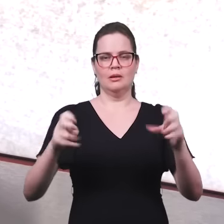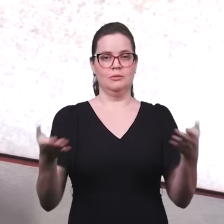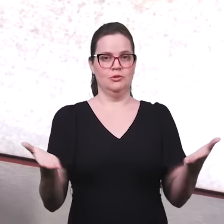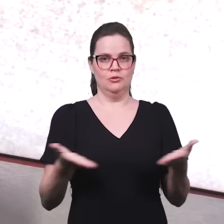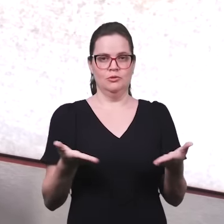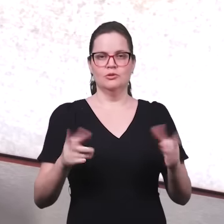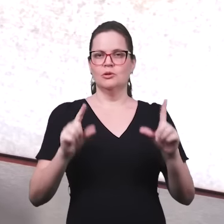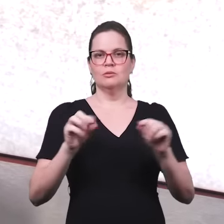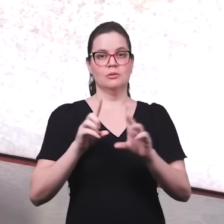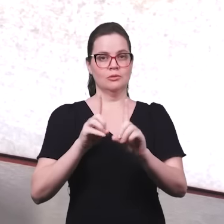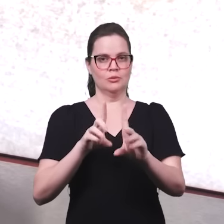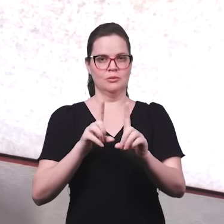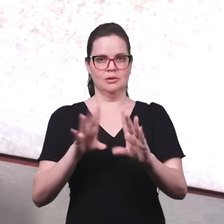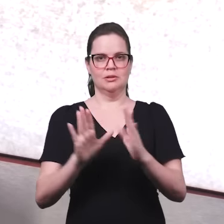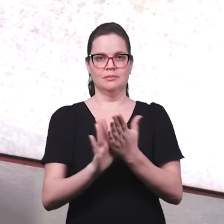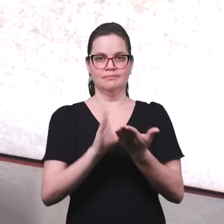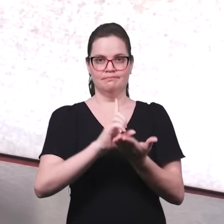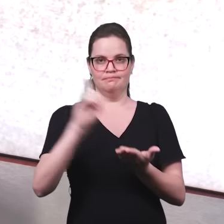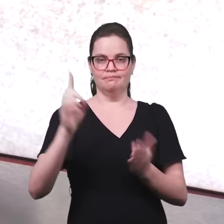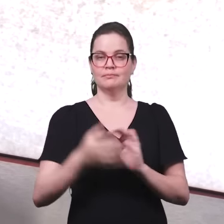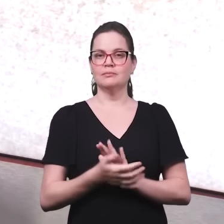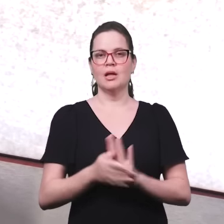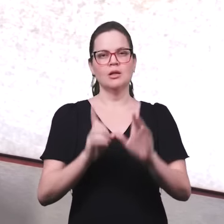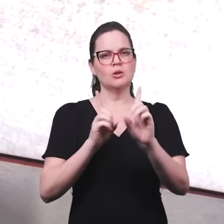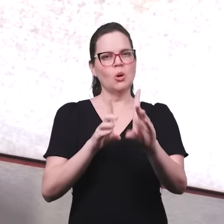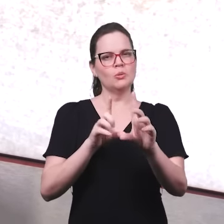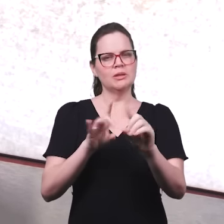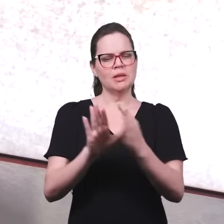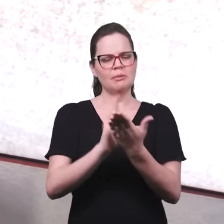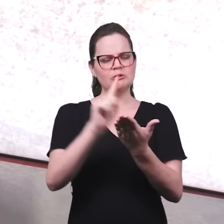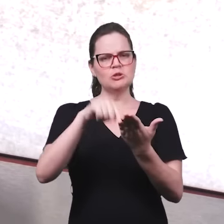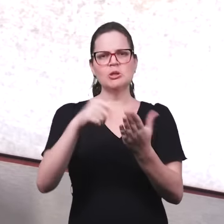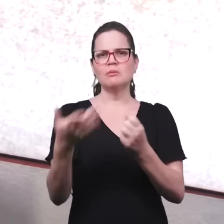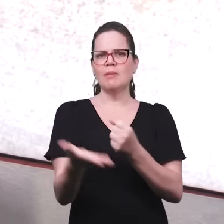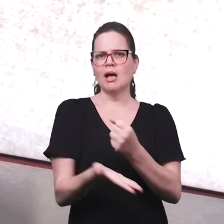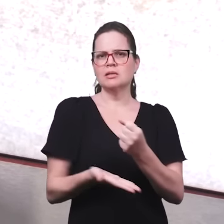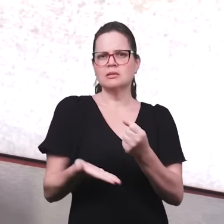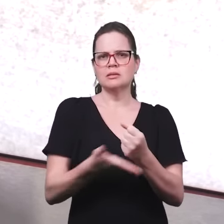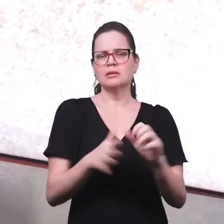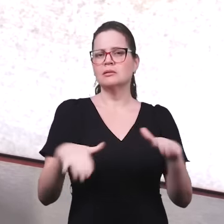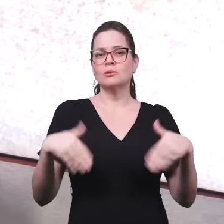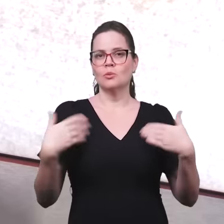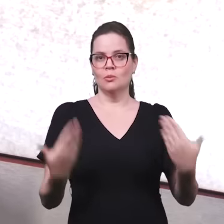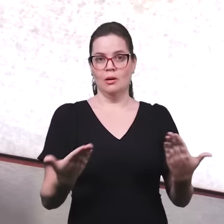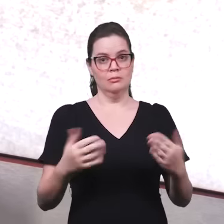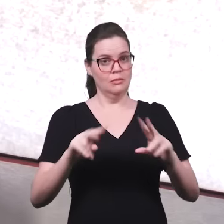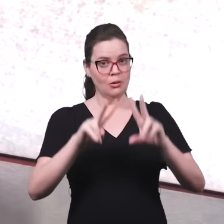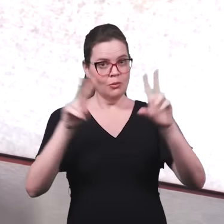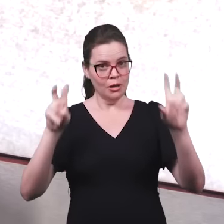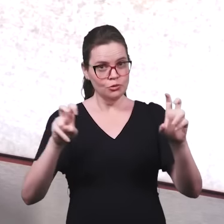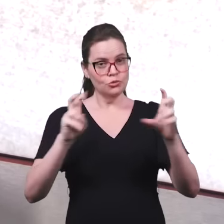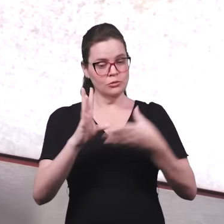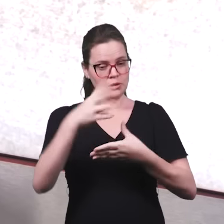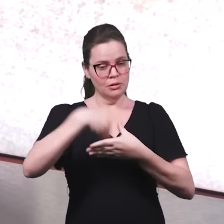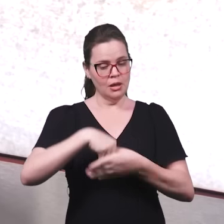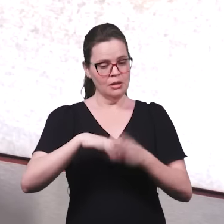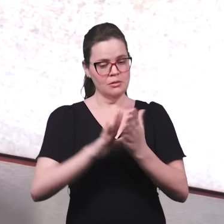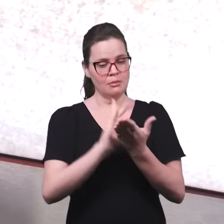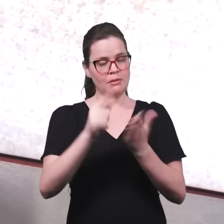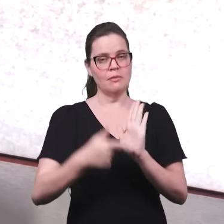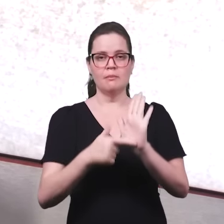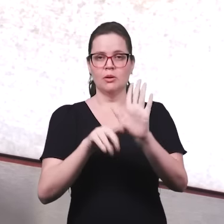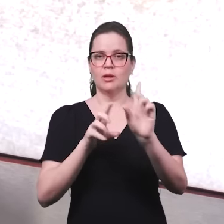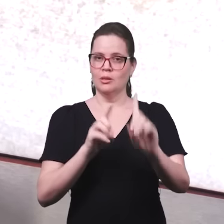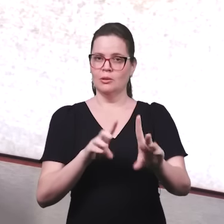tema, que é doutrinas básicas. Quando nós falamos em doutrinas básicas, nós estamos nos referindo a doutrinas da Bíblia, doutrinas